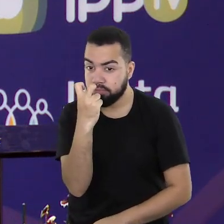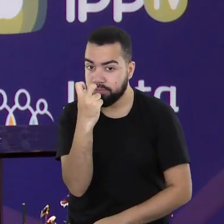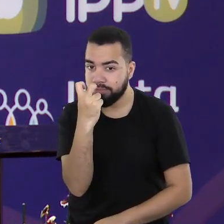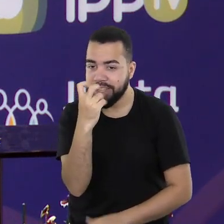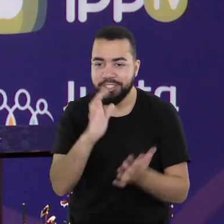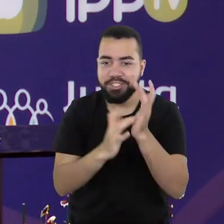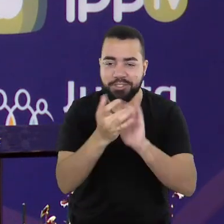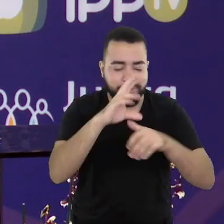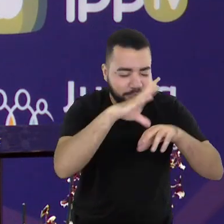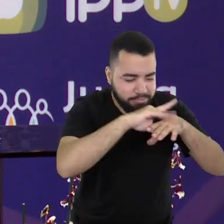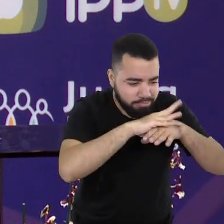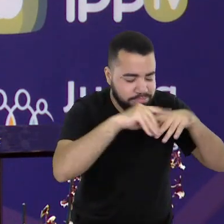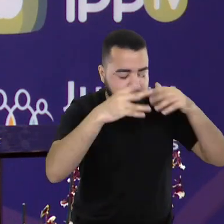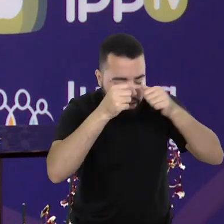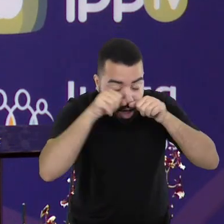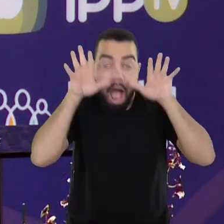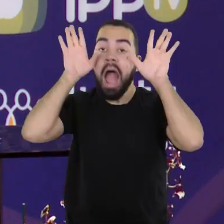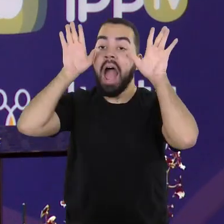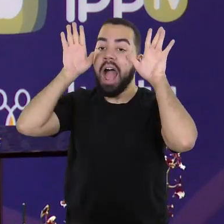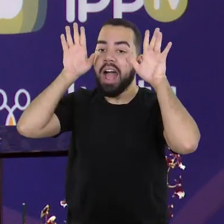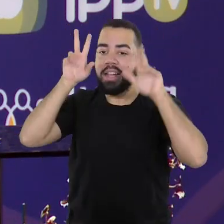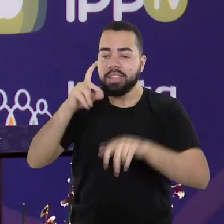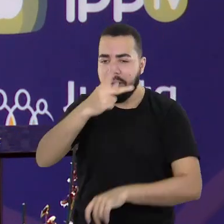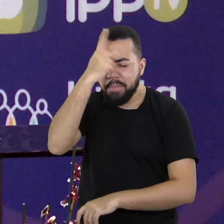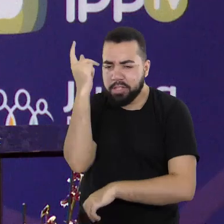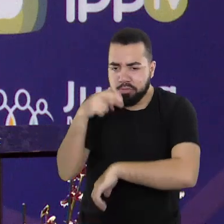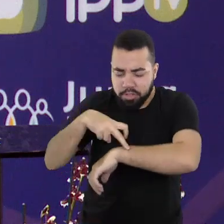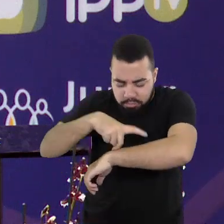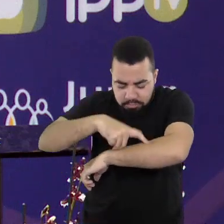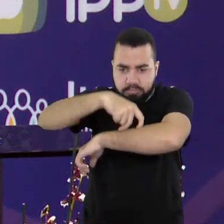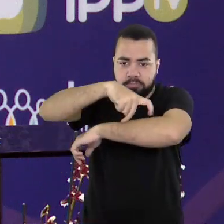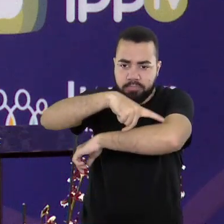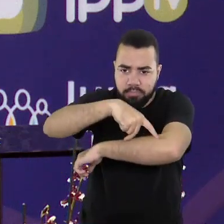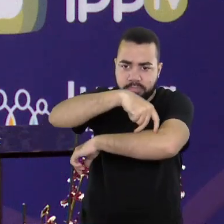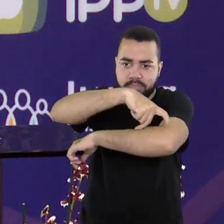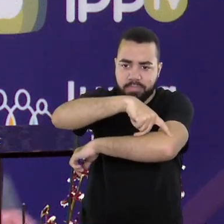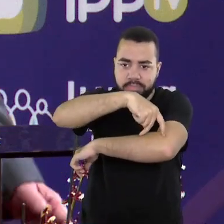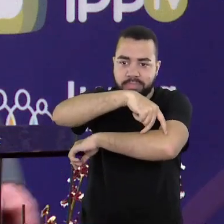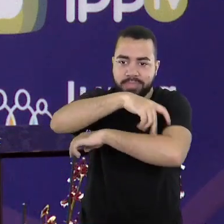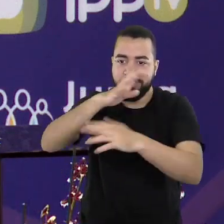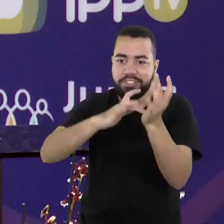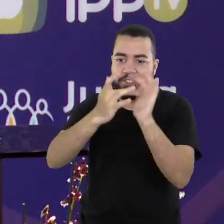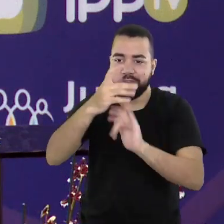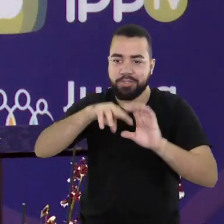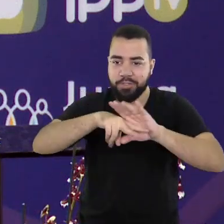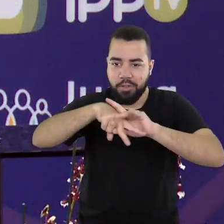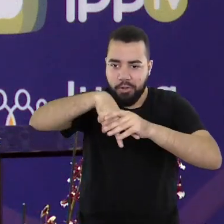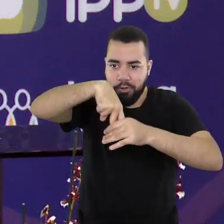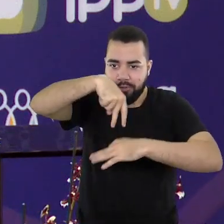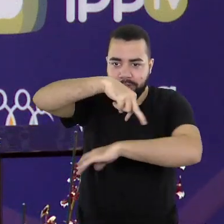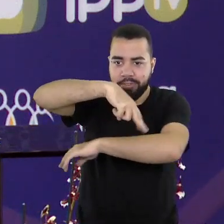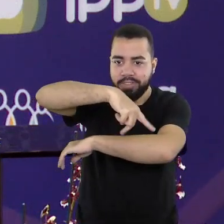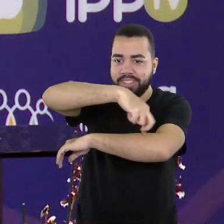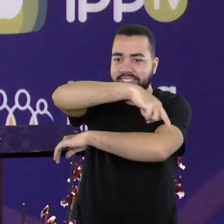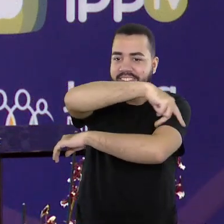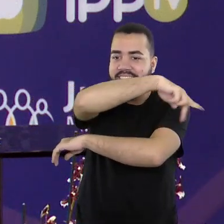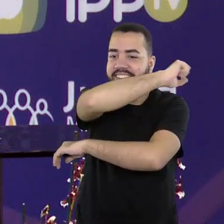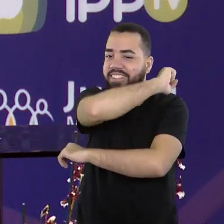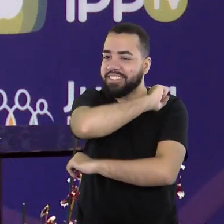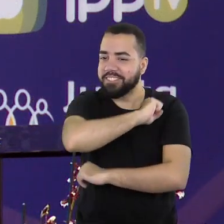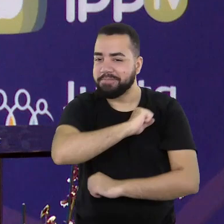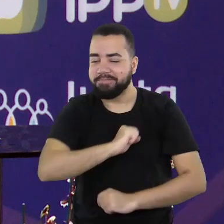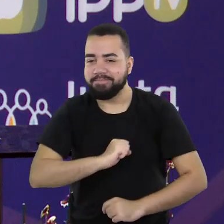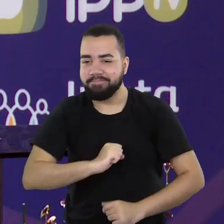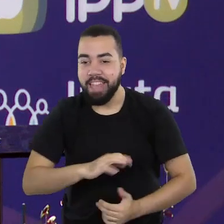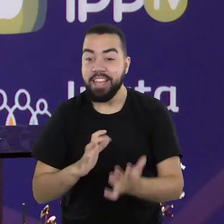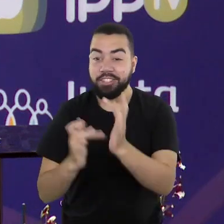sendo esses enfermos paralíticos, coxos, sendo esses enfermos de todos os tipos, ele